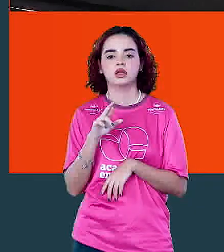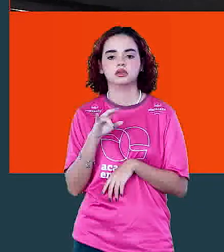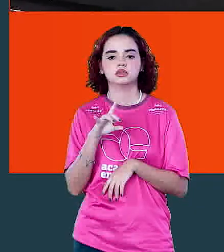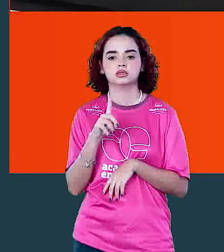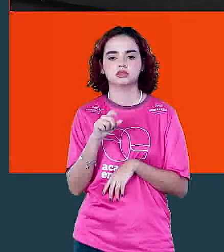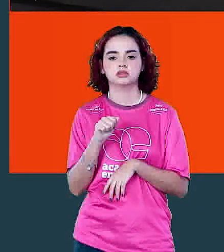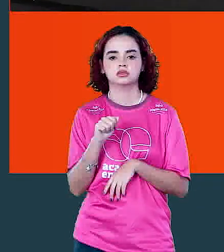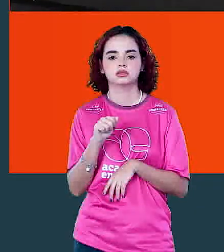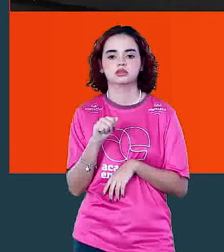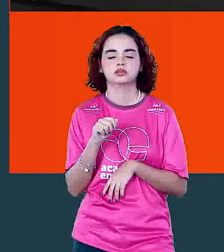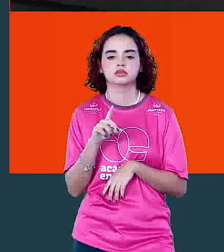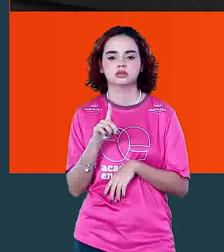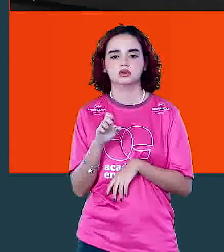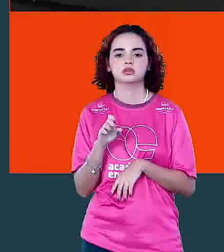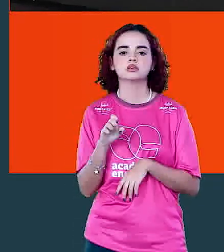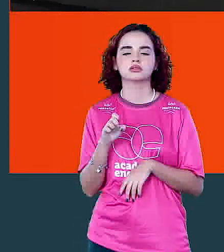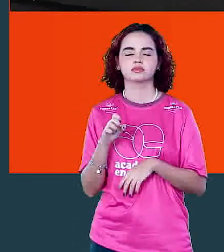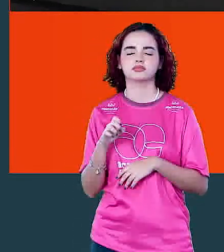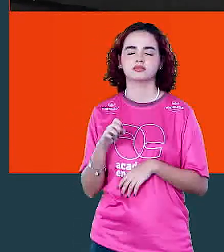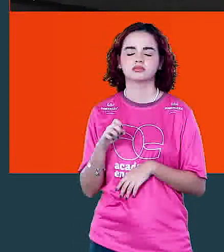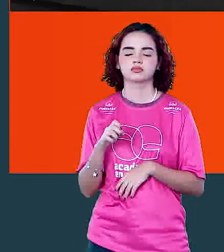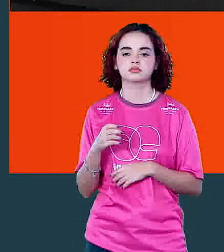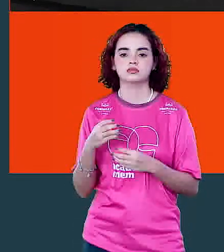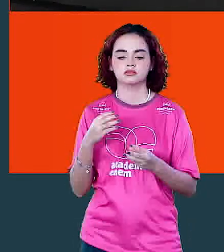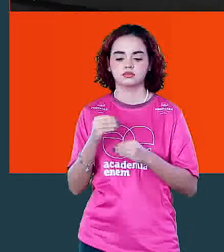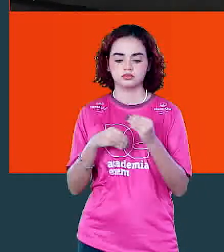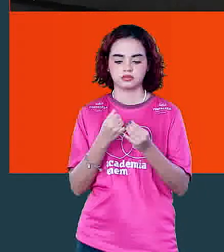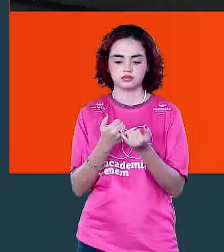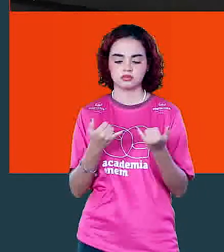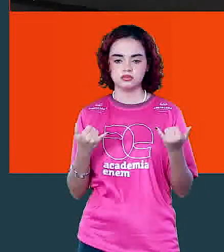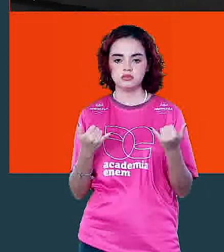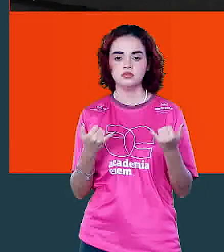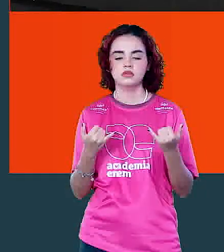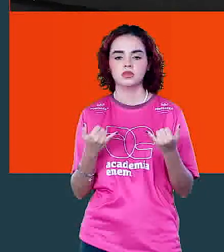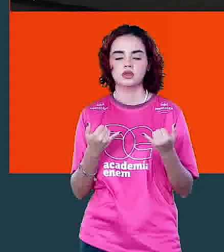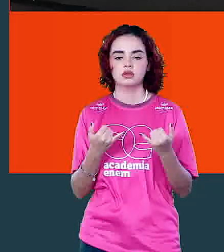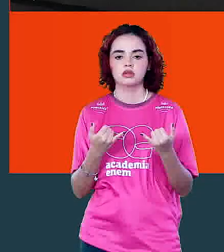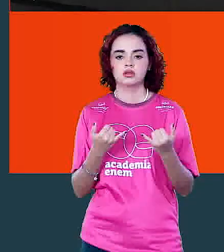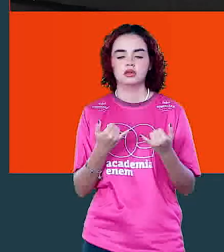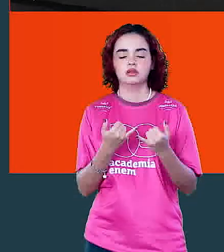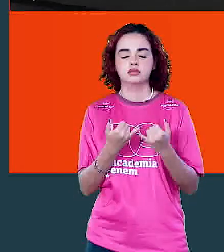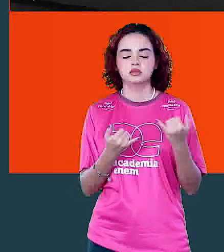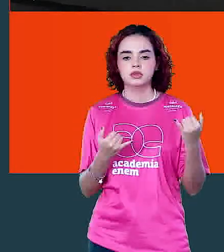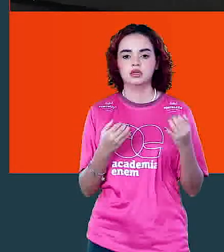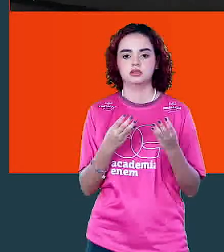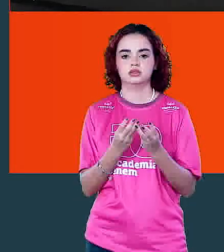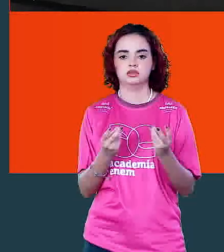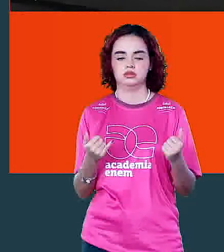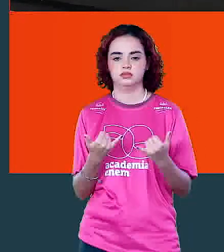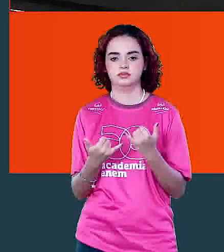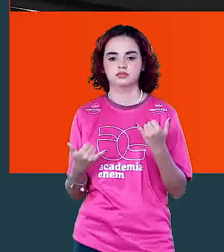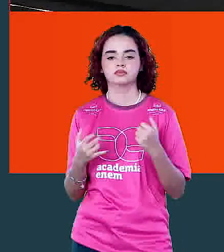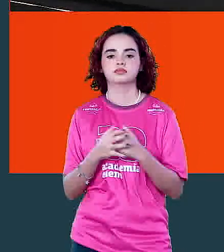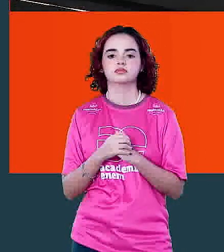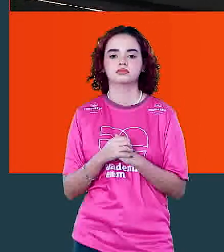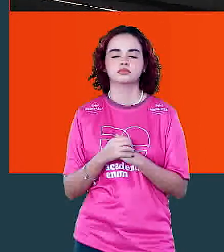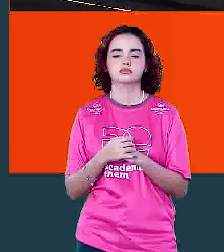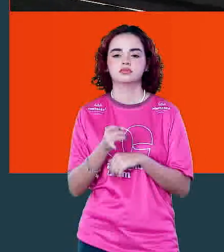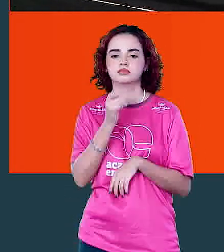se apenas a polaridade, semelhante dissolve semelhante, né? Certo? Tá. Vou te dar um